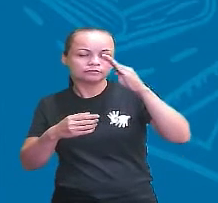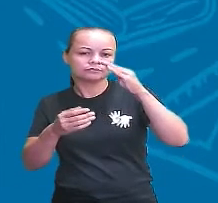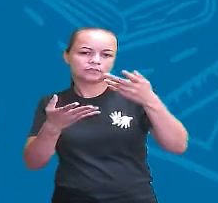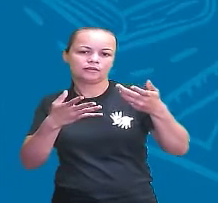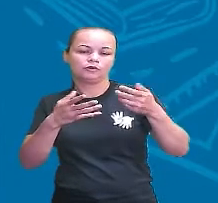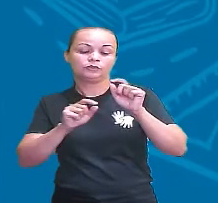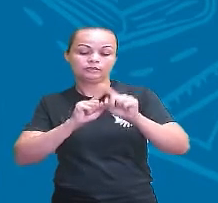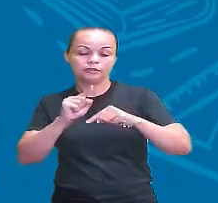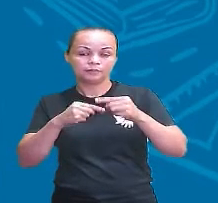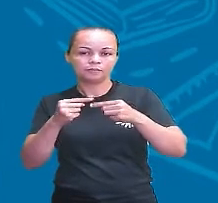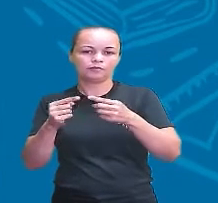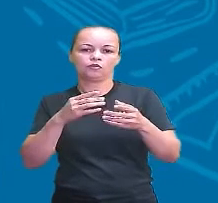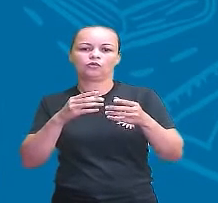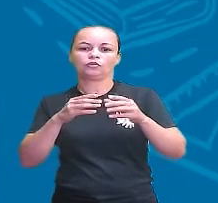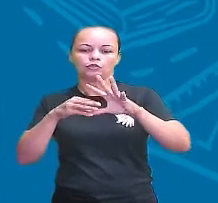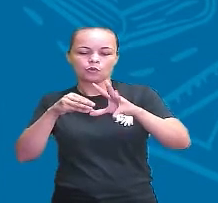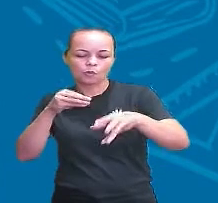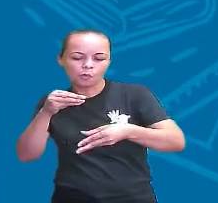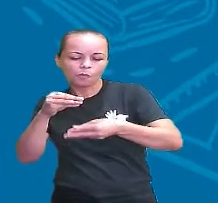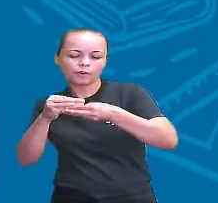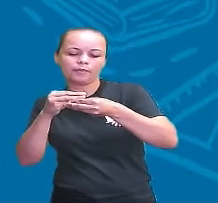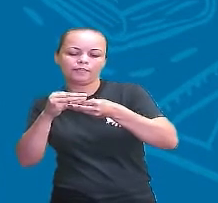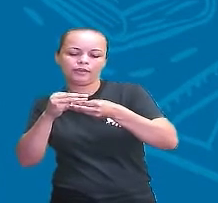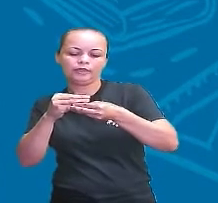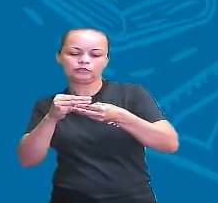seguido sempre do